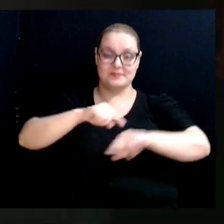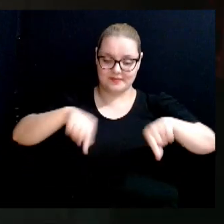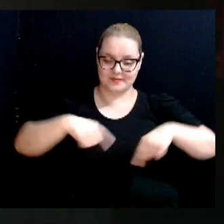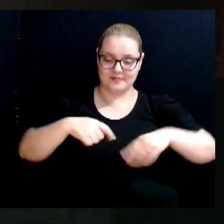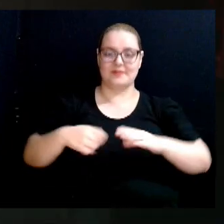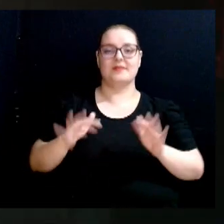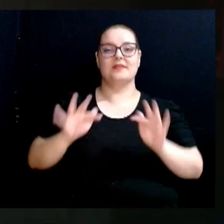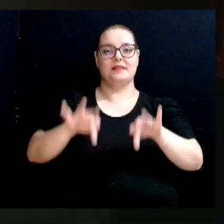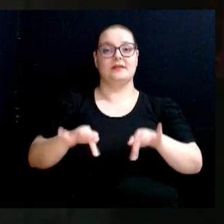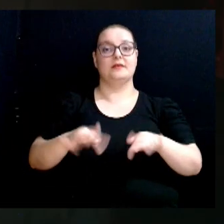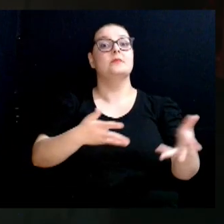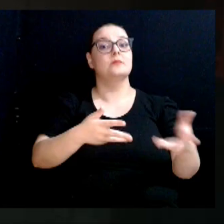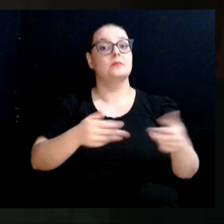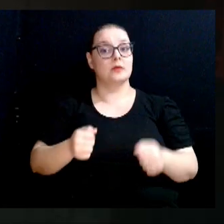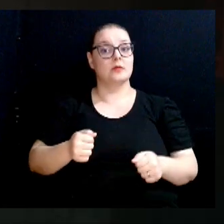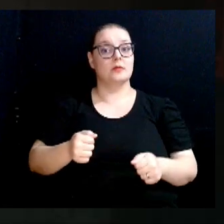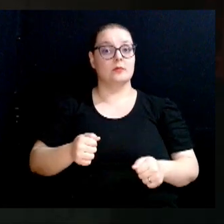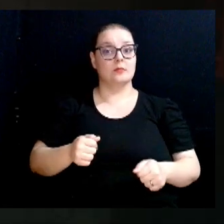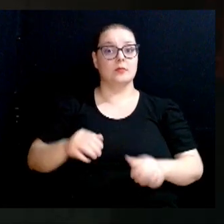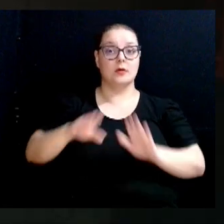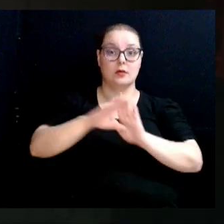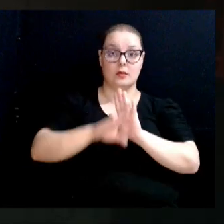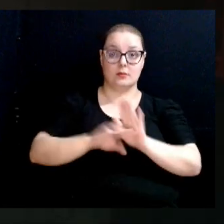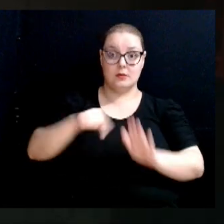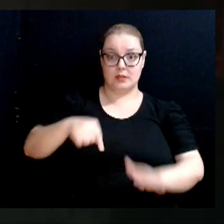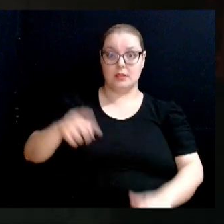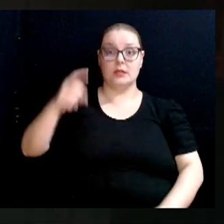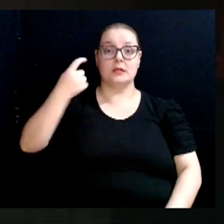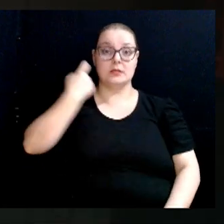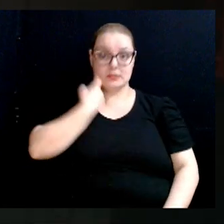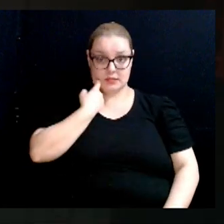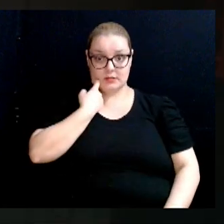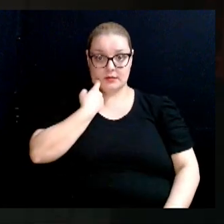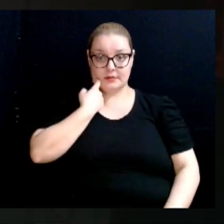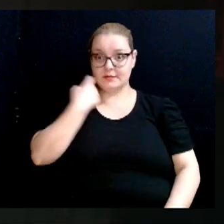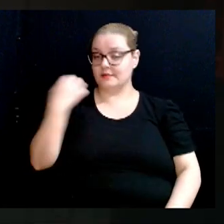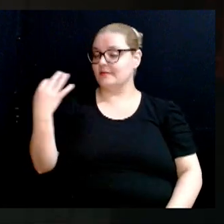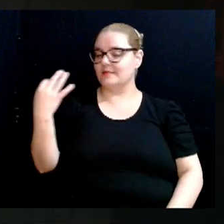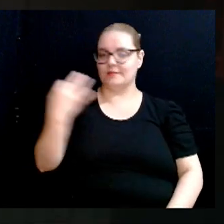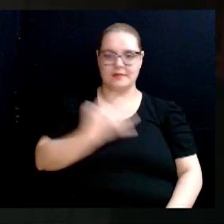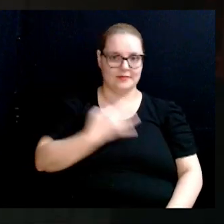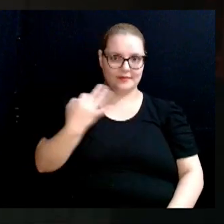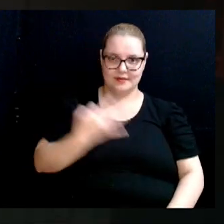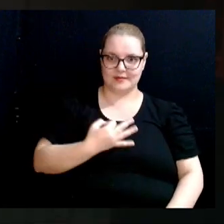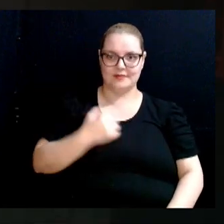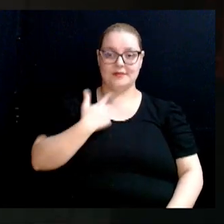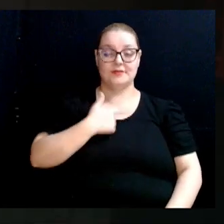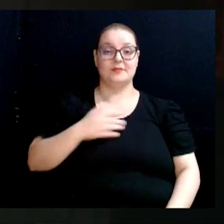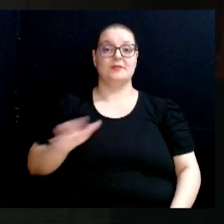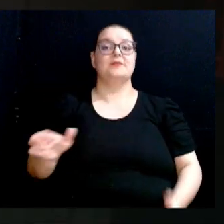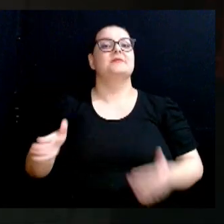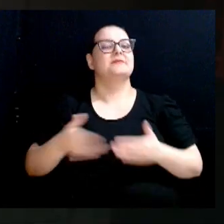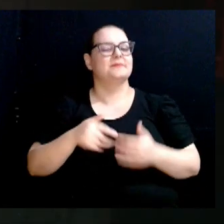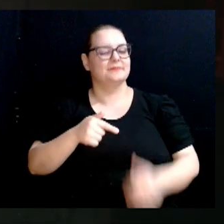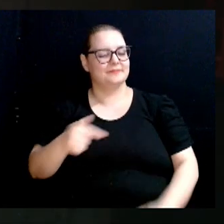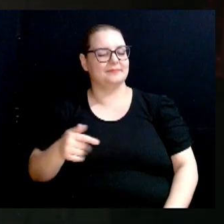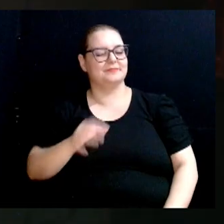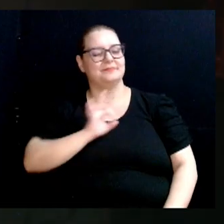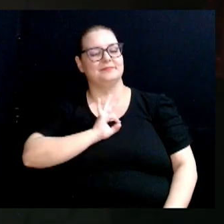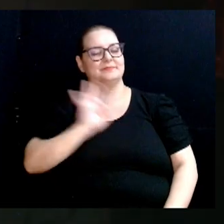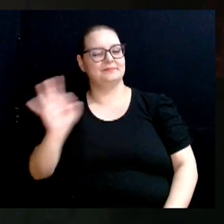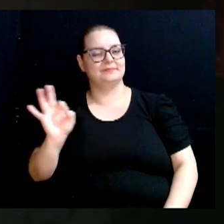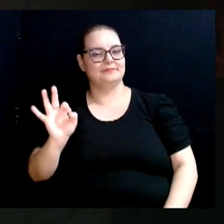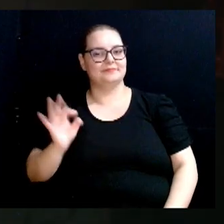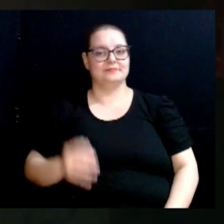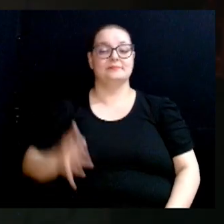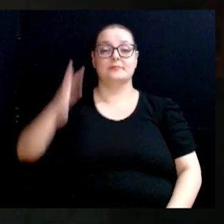convite, porque o programa desta sexta-feira está imperdível. Nós vamos fechar a semana com chave de ouro. Amanhã o